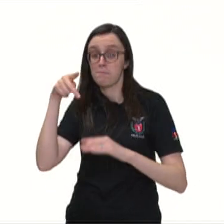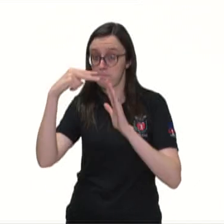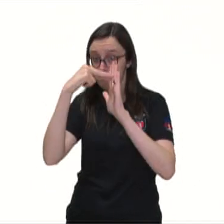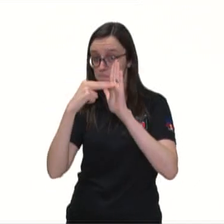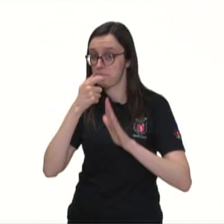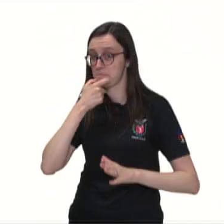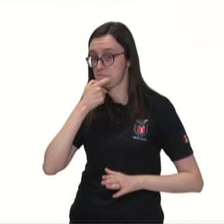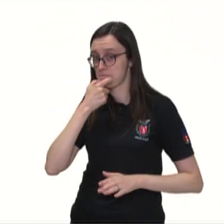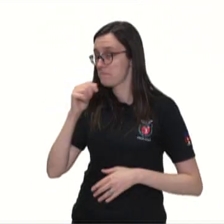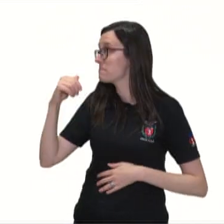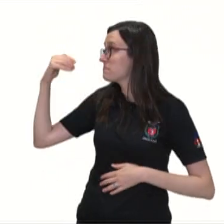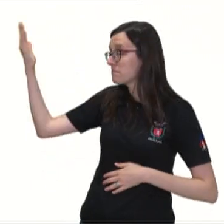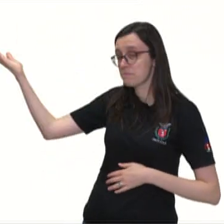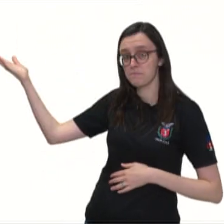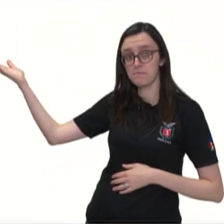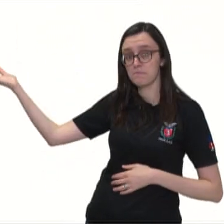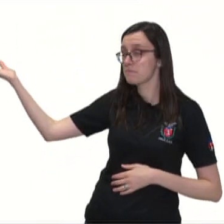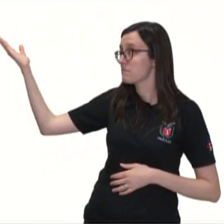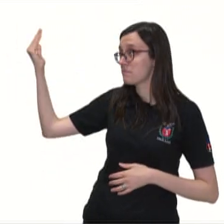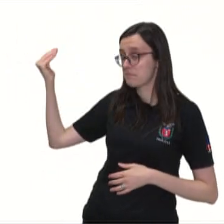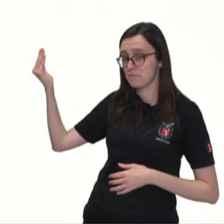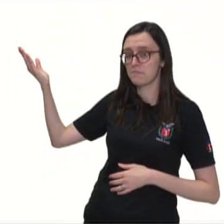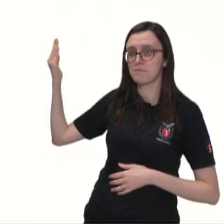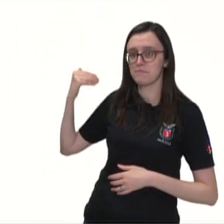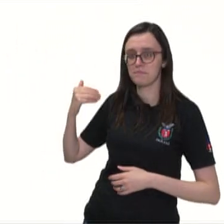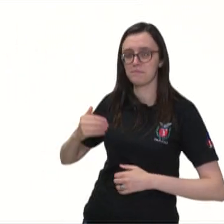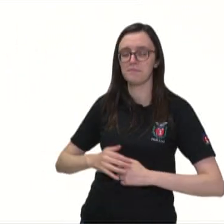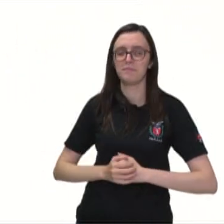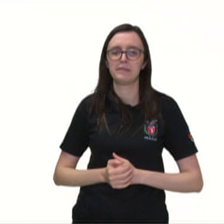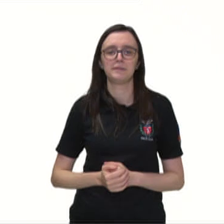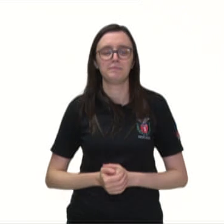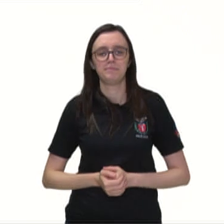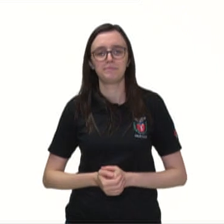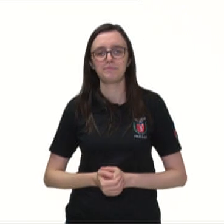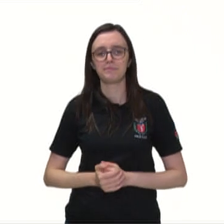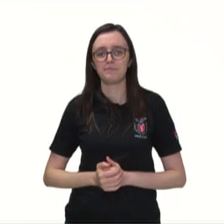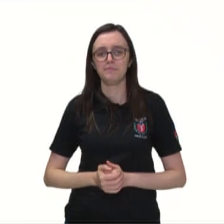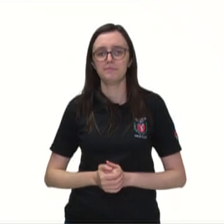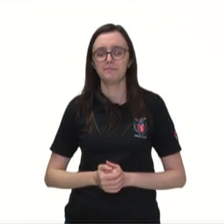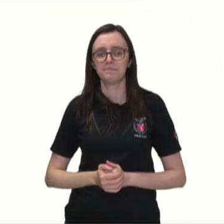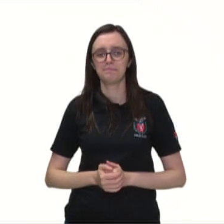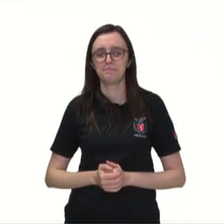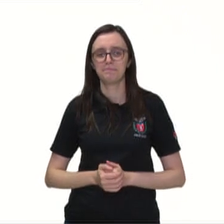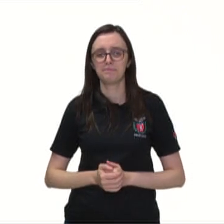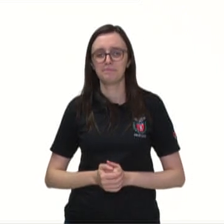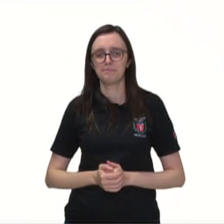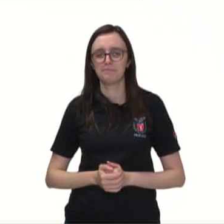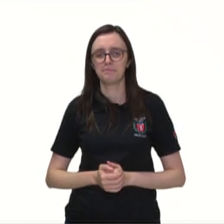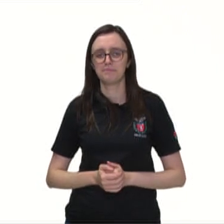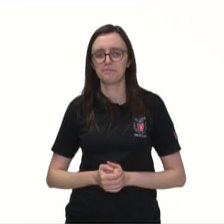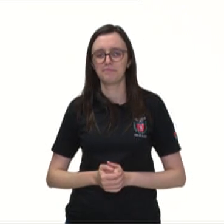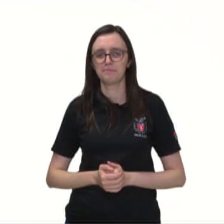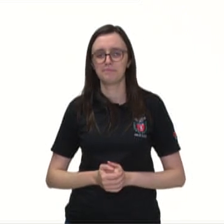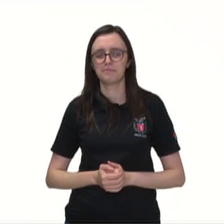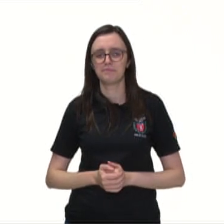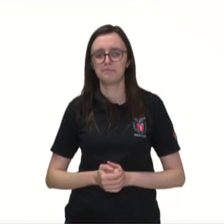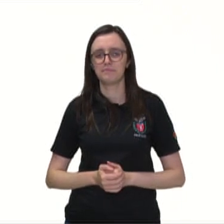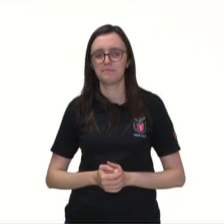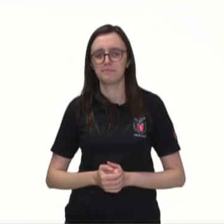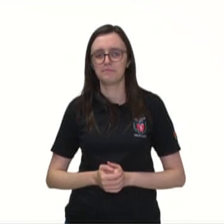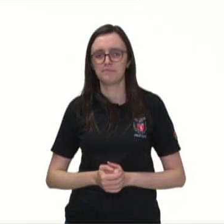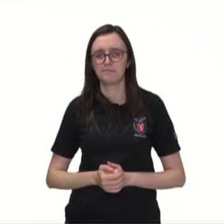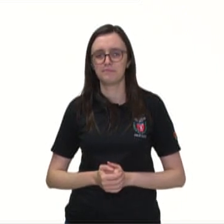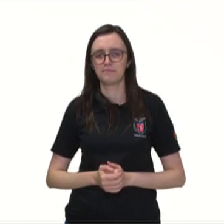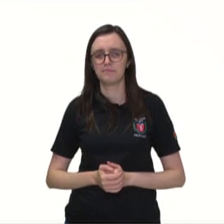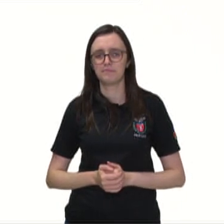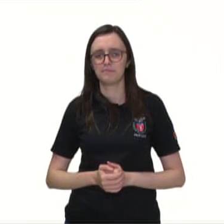a morning person. And come to think of it, I'm not actually a person. O que